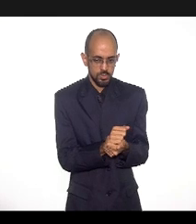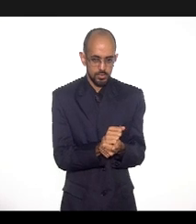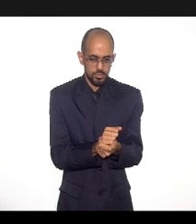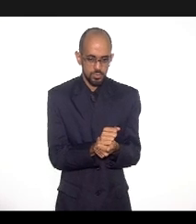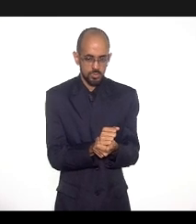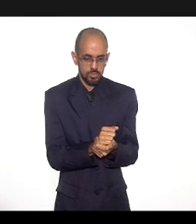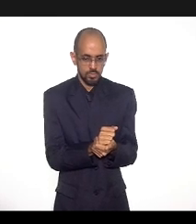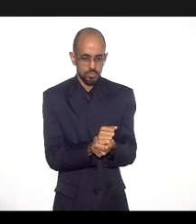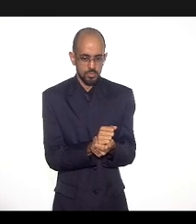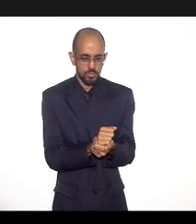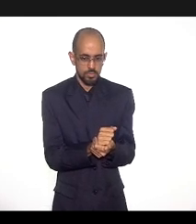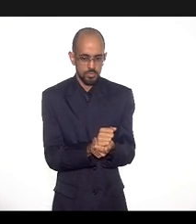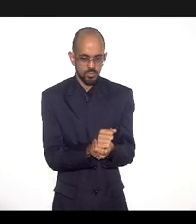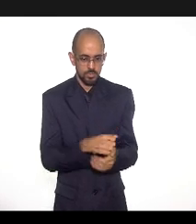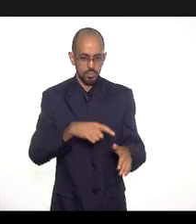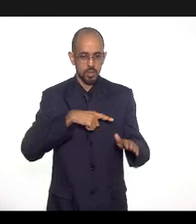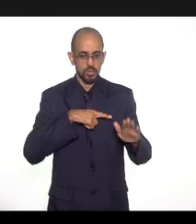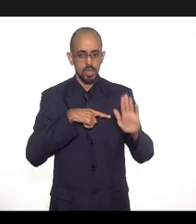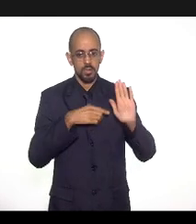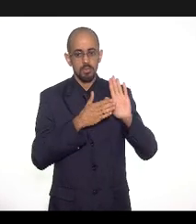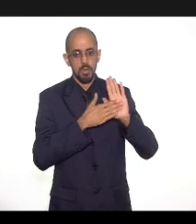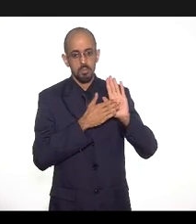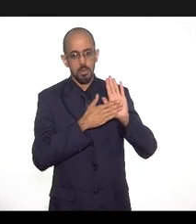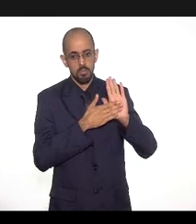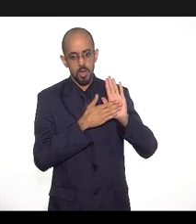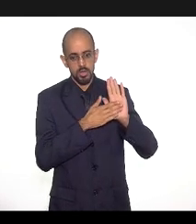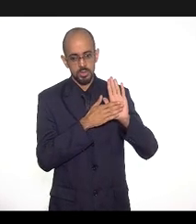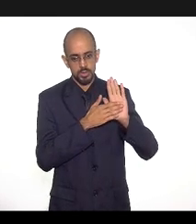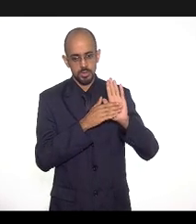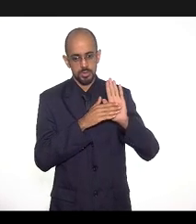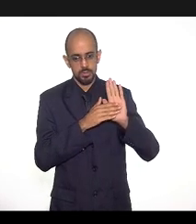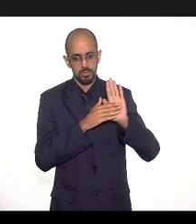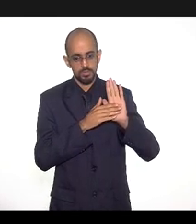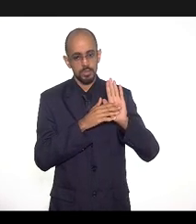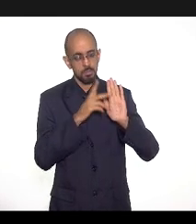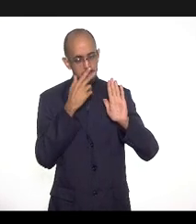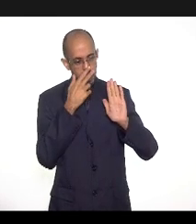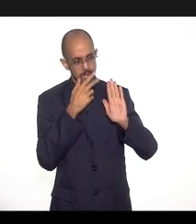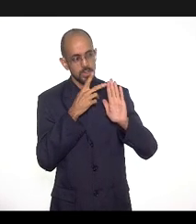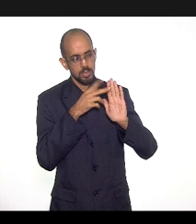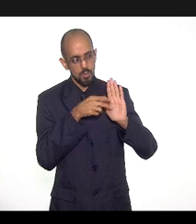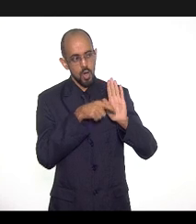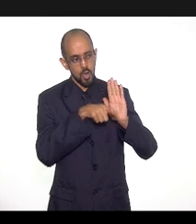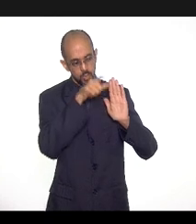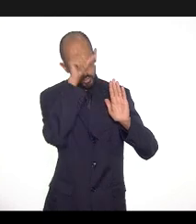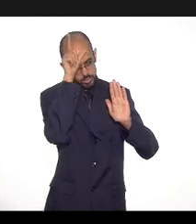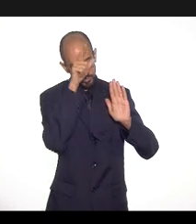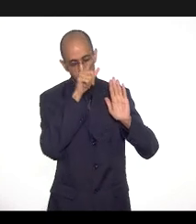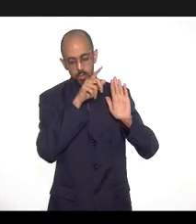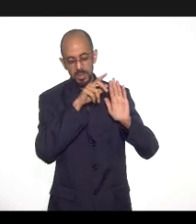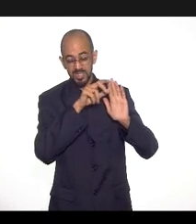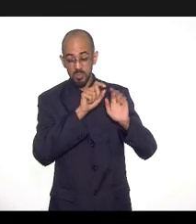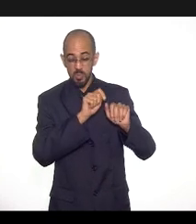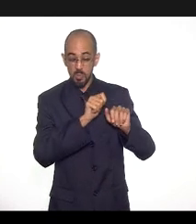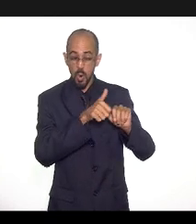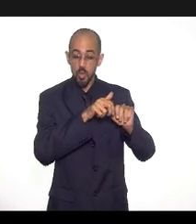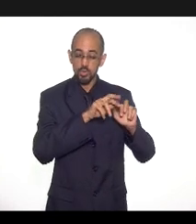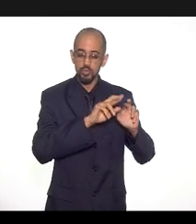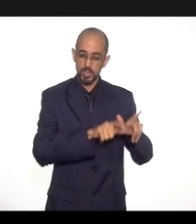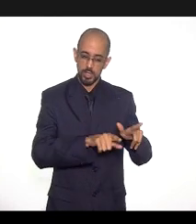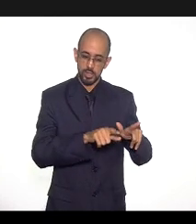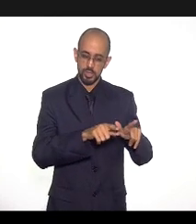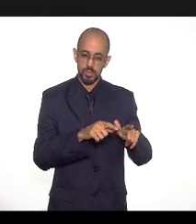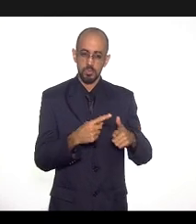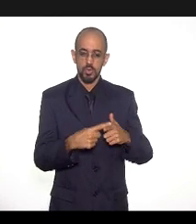eu tenho uma proposta. Depois, Rosenberg. Eu tenho uma proposta que é muito semelhante à do deputado Luiz Paulo, mas não é idêntica. E por quê? Porque eu